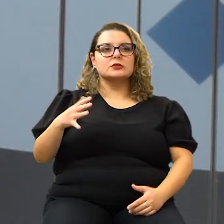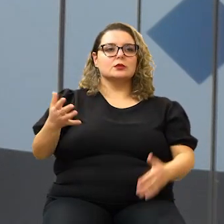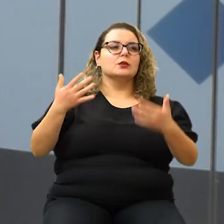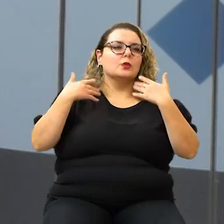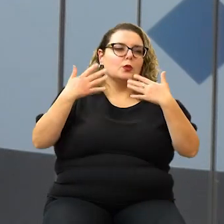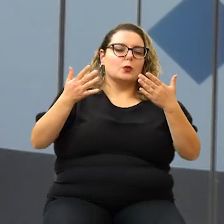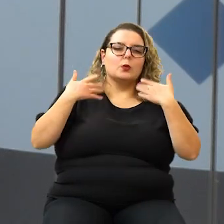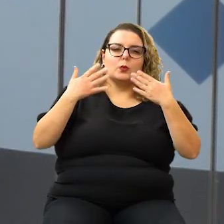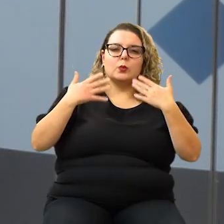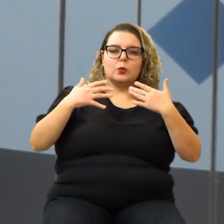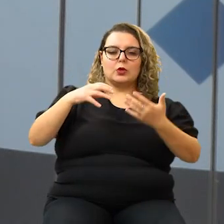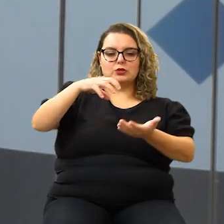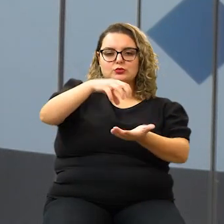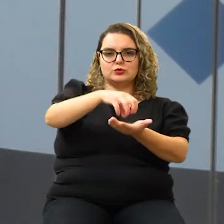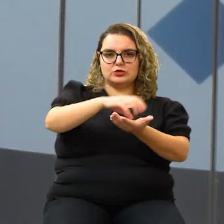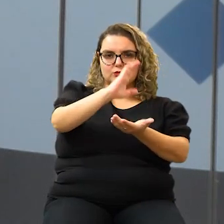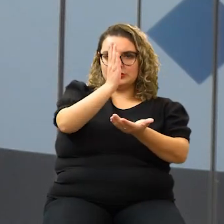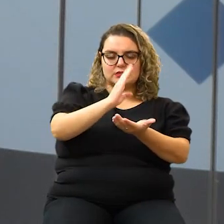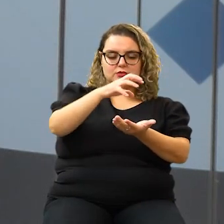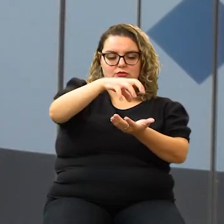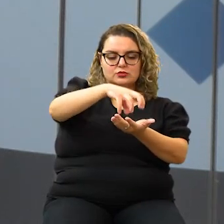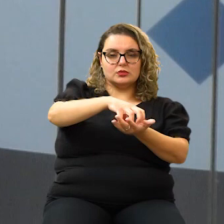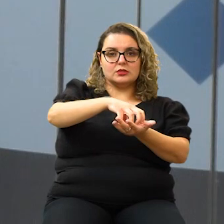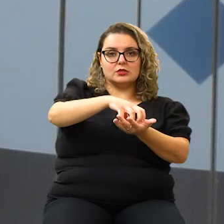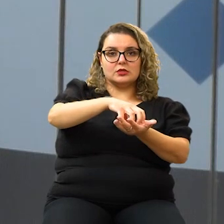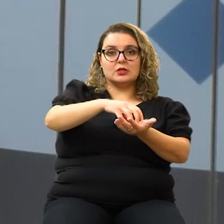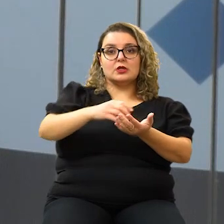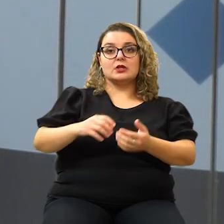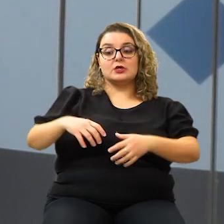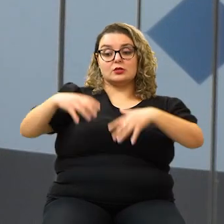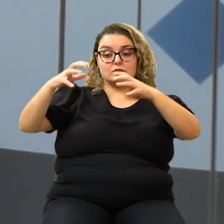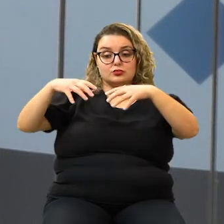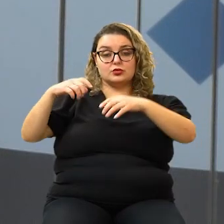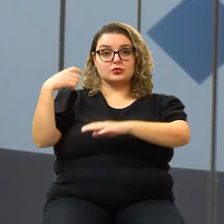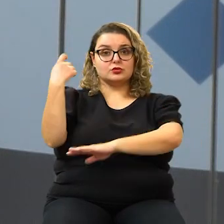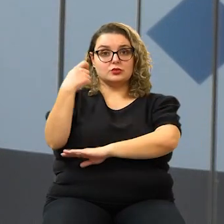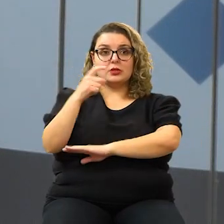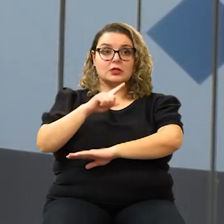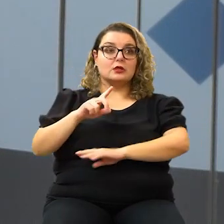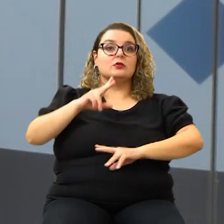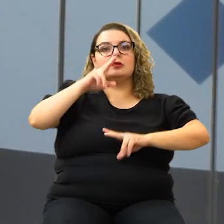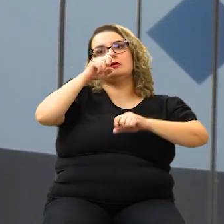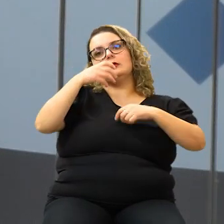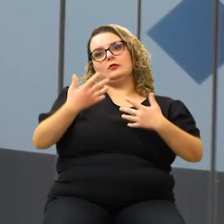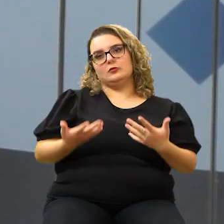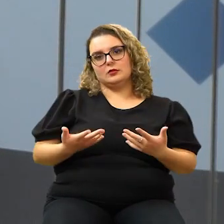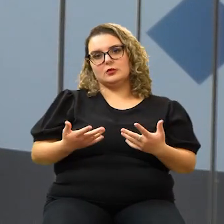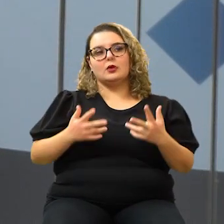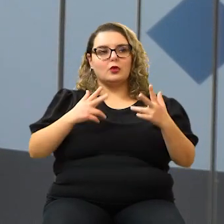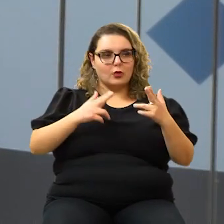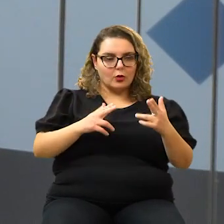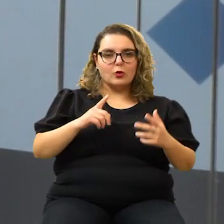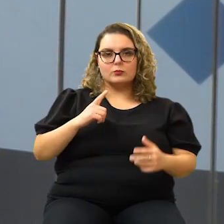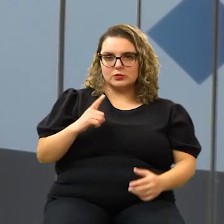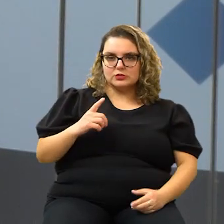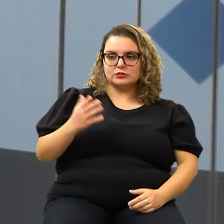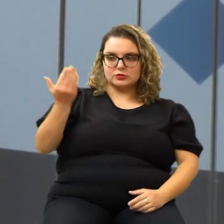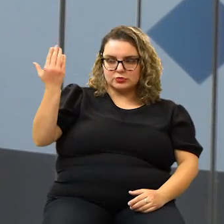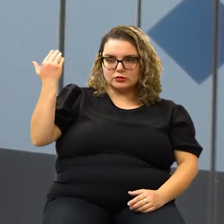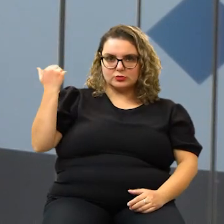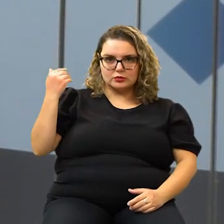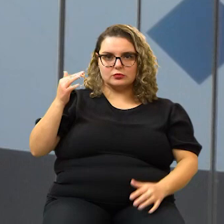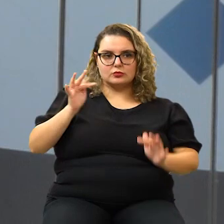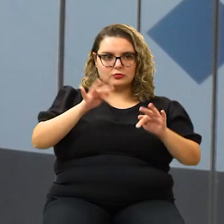esse calor todo na região central do Brasil, e volta as chuvas no sul. Não com tanta intensidade quanto a gente teve lá